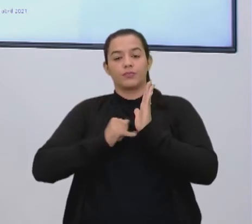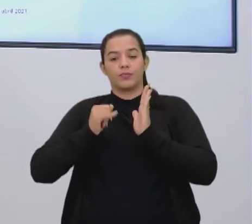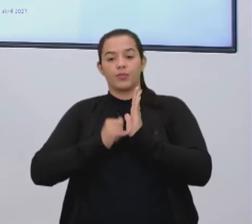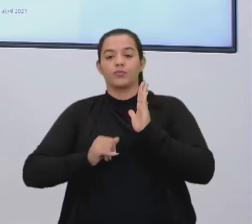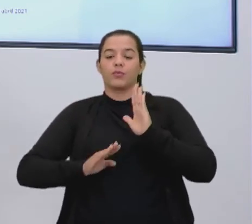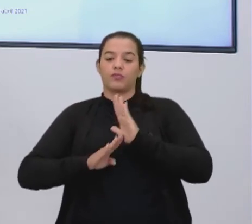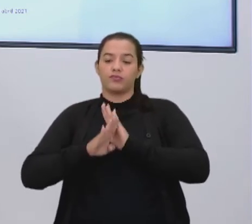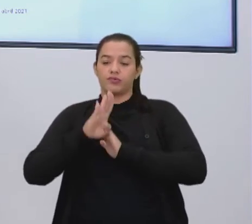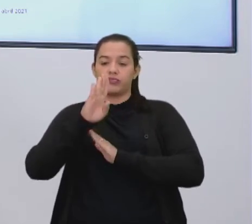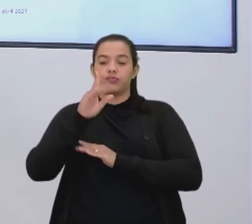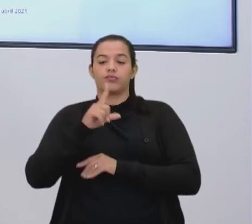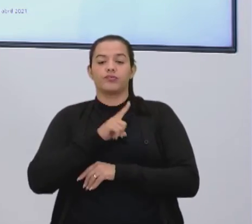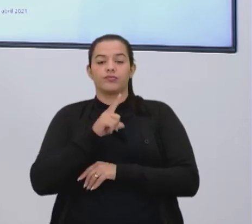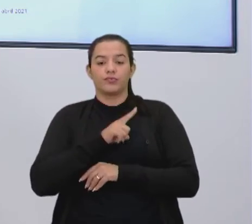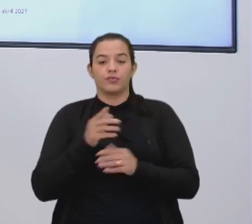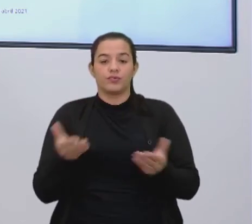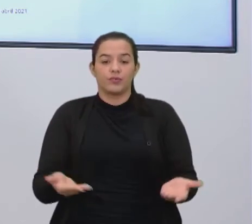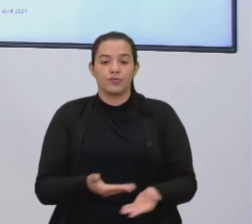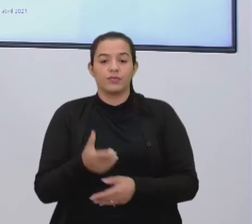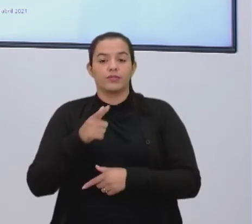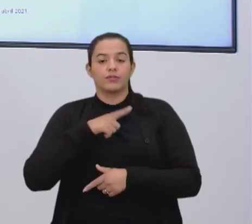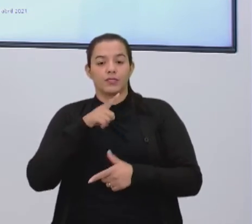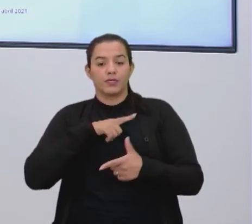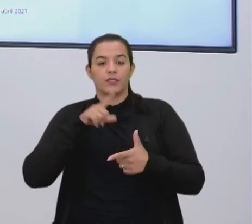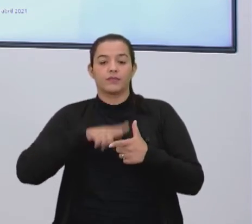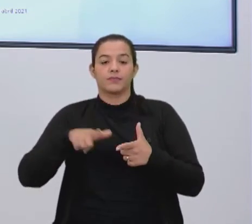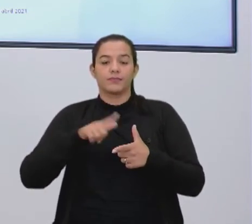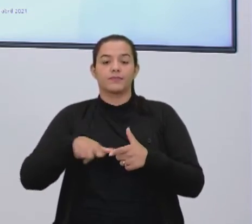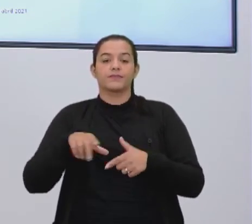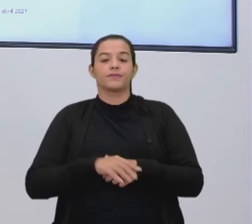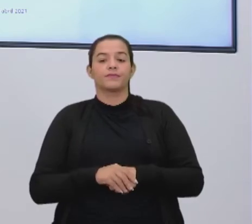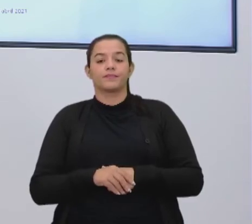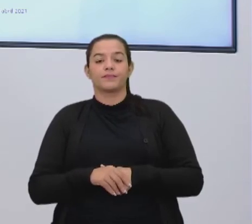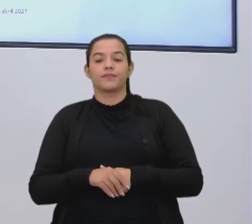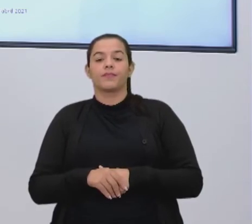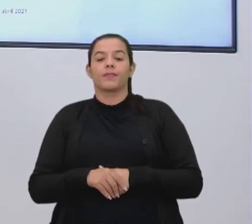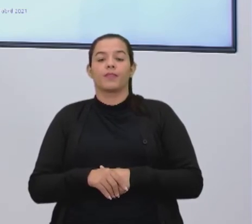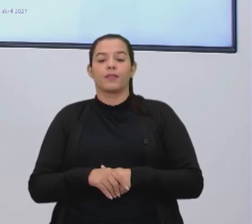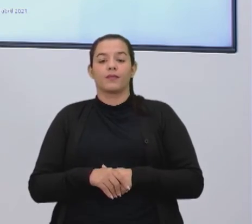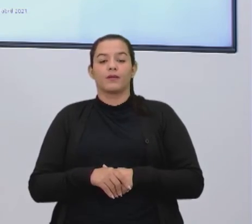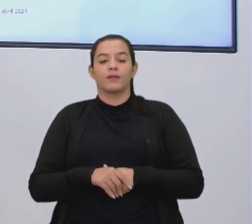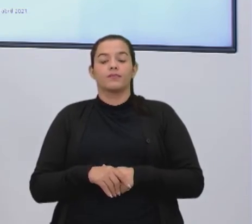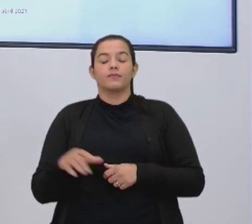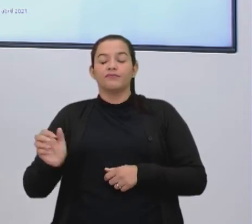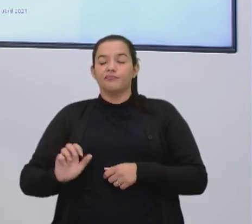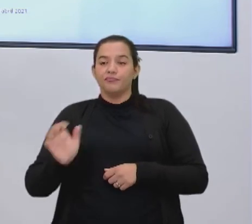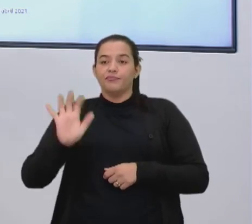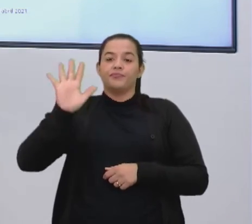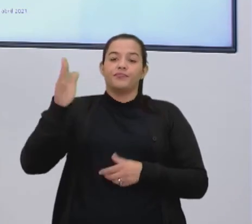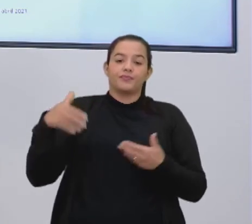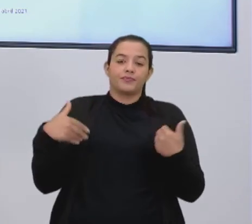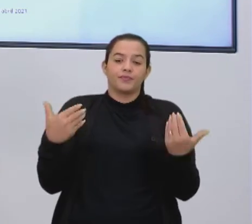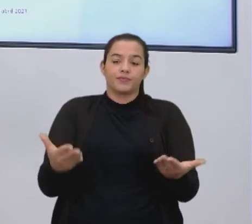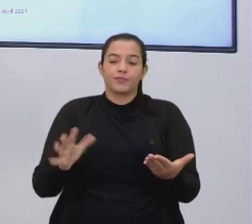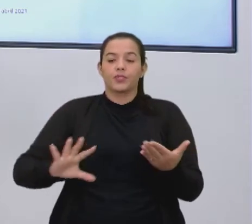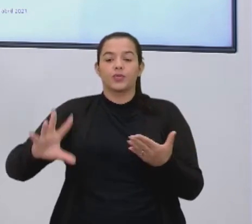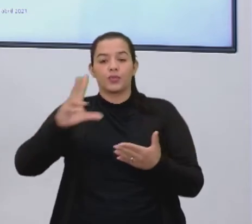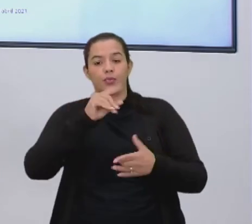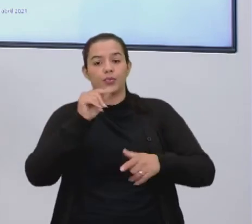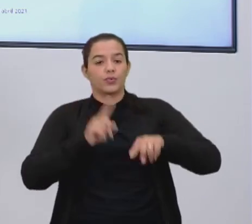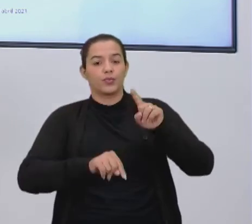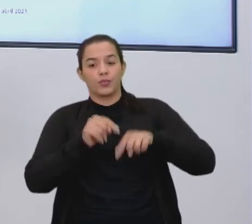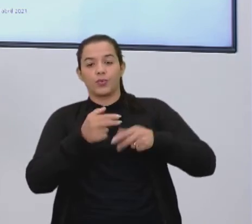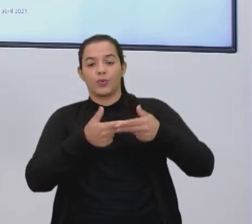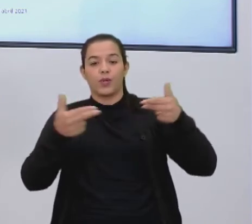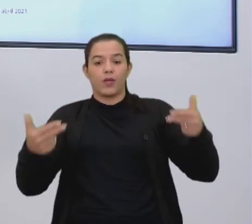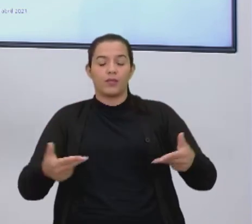podem depois procurar, eu não lembro hoje exatamente quanto está a inflação, mas a gente também está com inflação muito cara e o resultado disso é justamente o